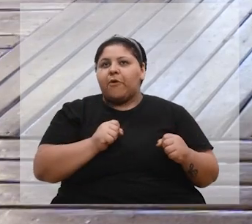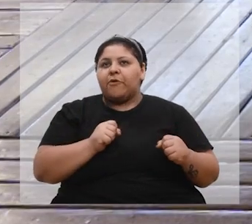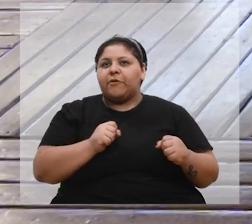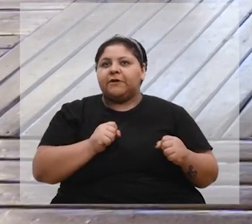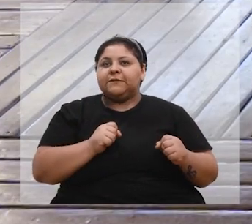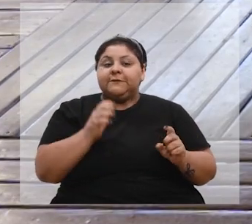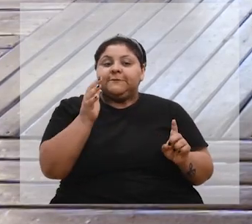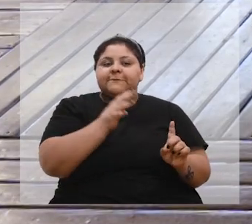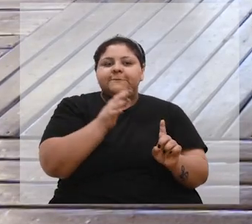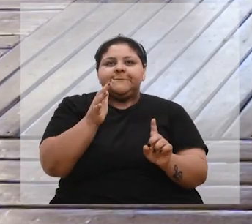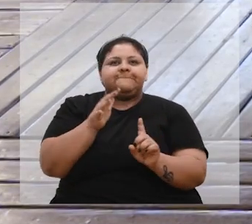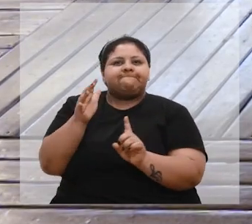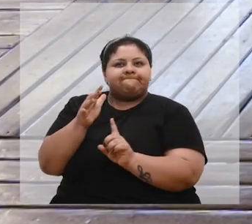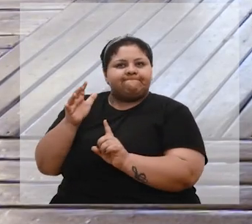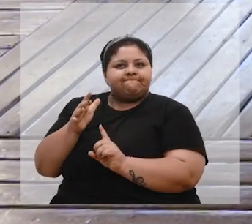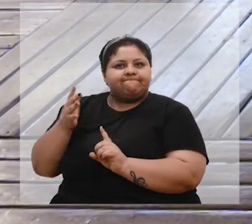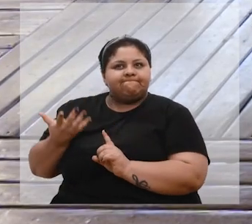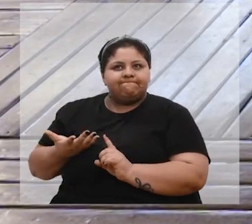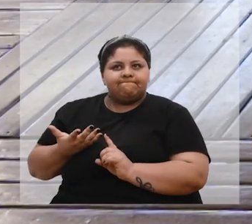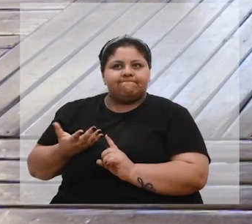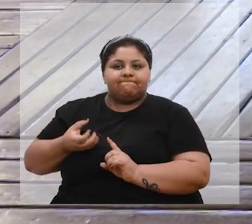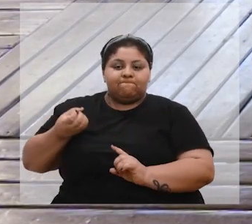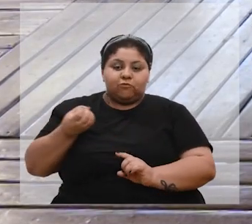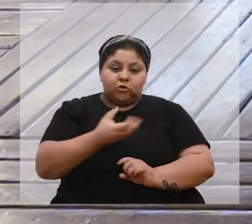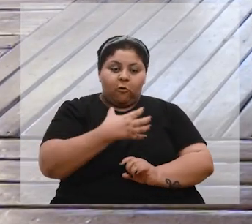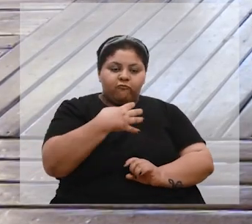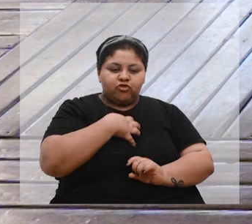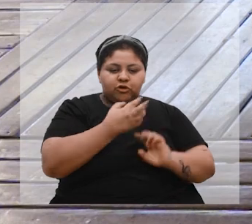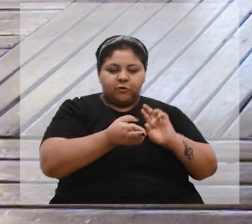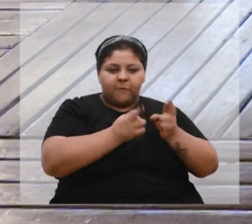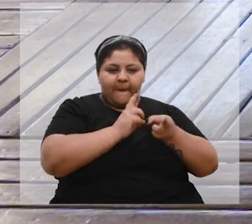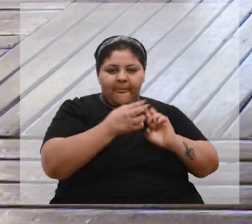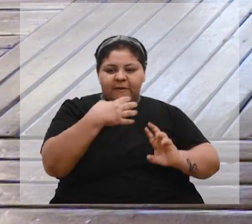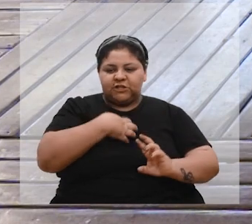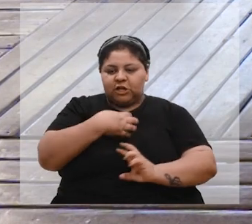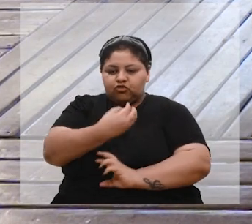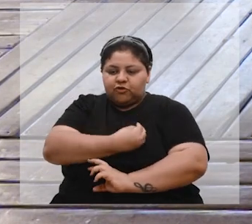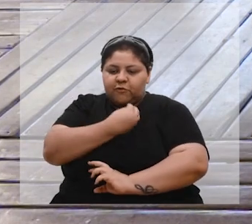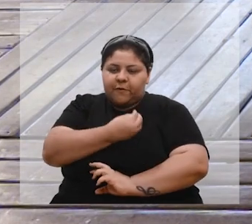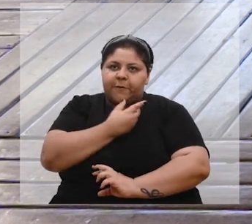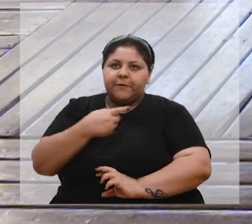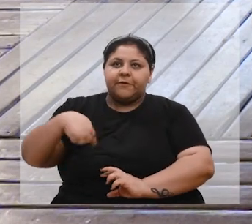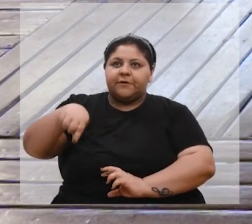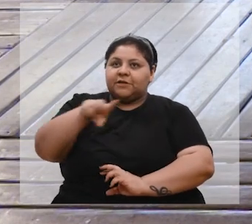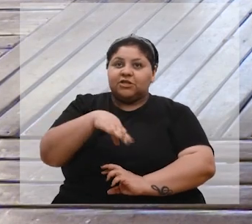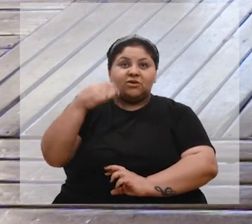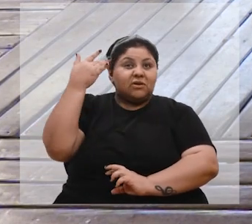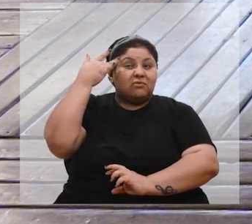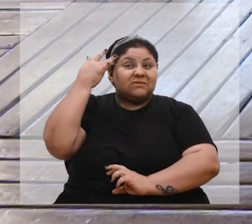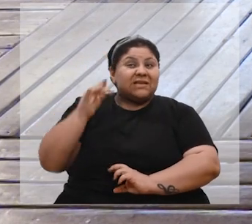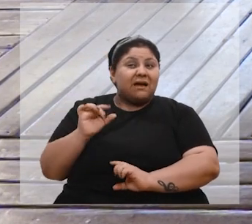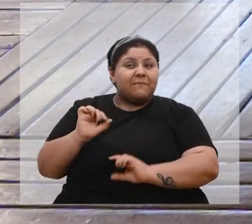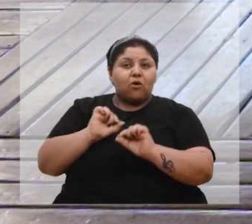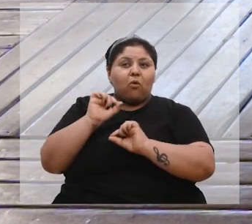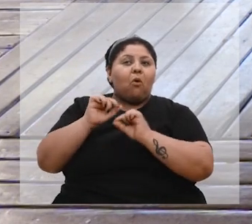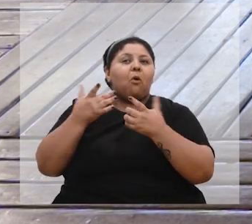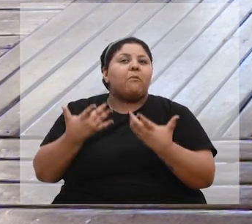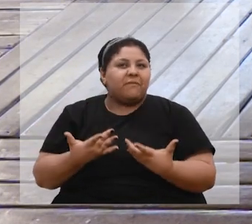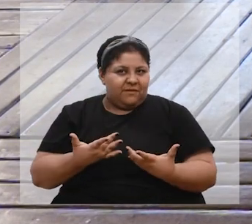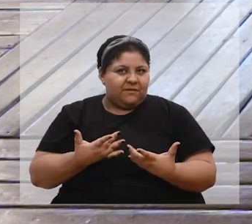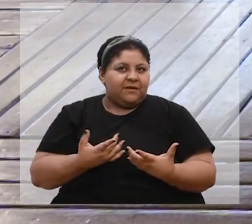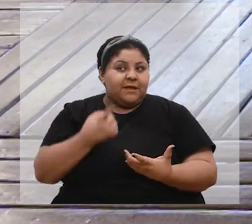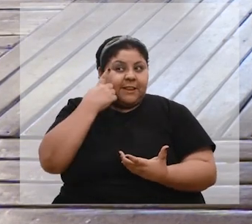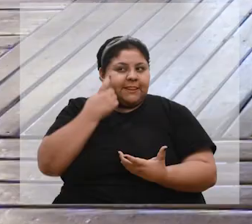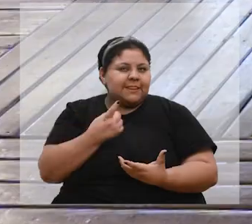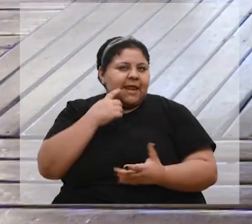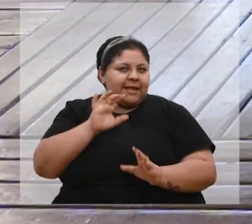está suscetível a esse efeito de novas formas de relacionamento, novas formas de viver, que a gente ainda não sabe muito